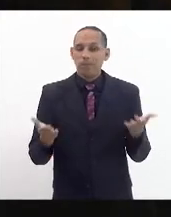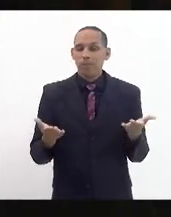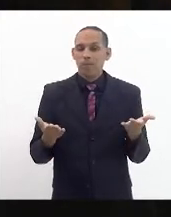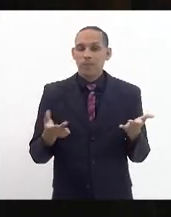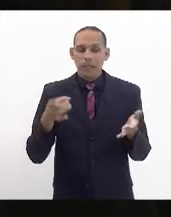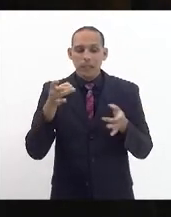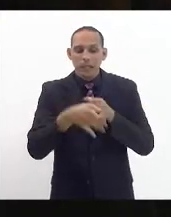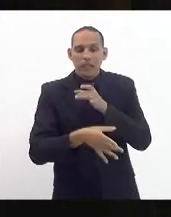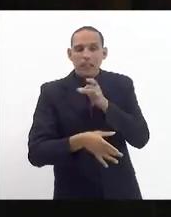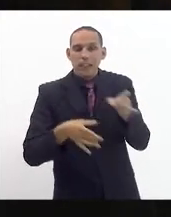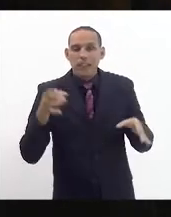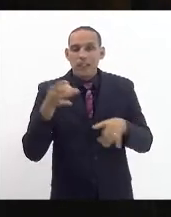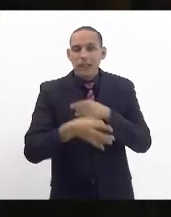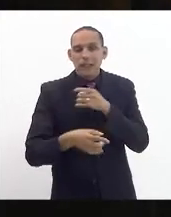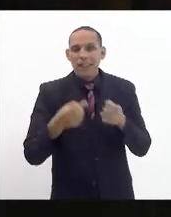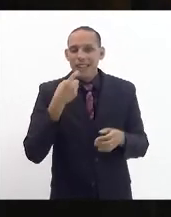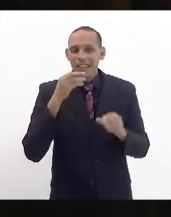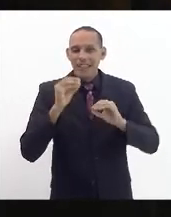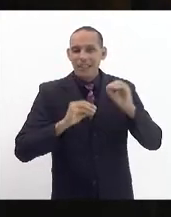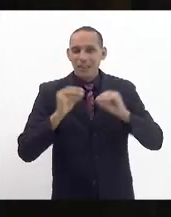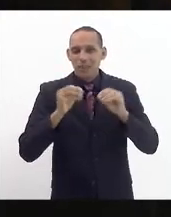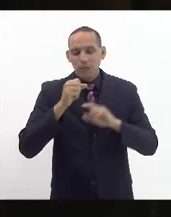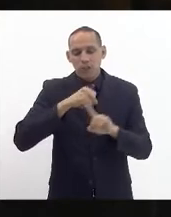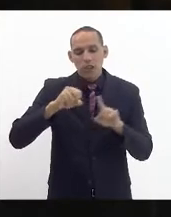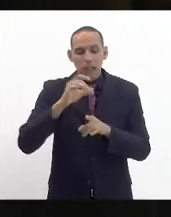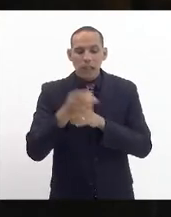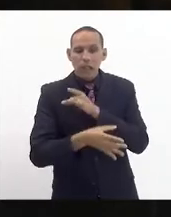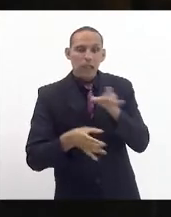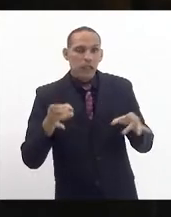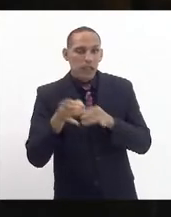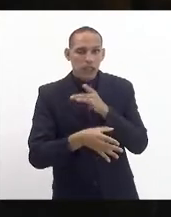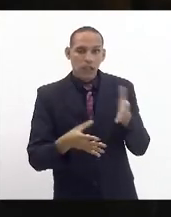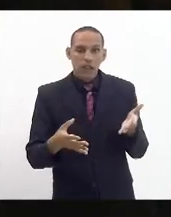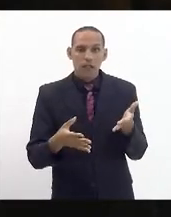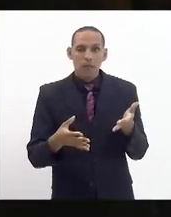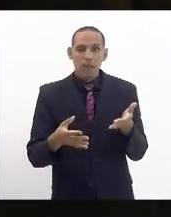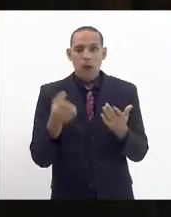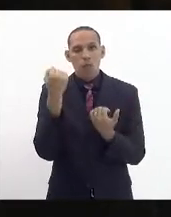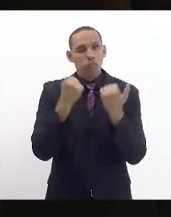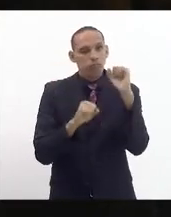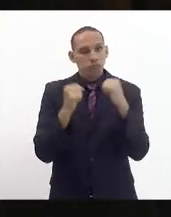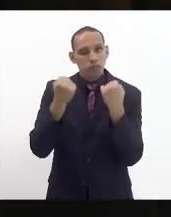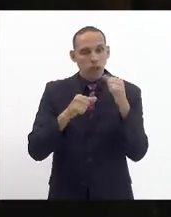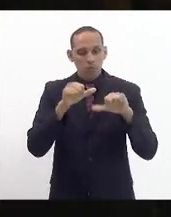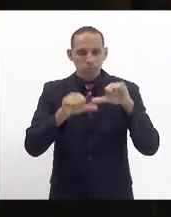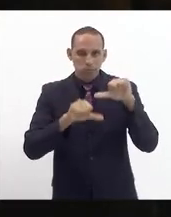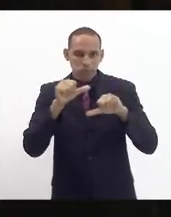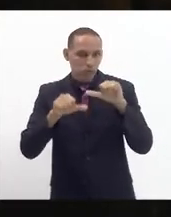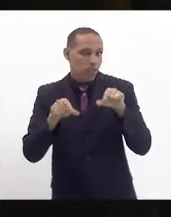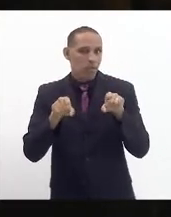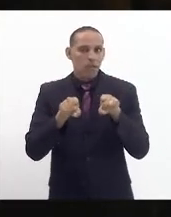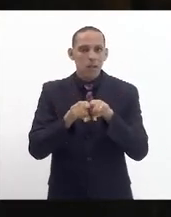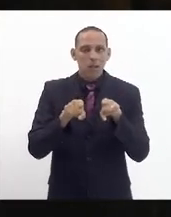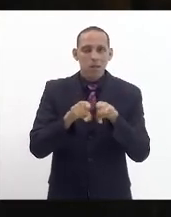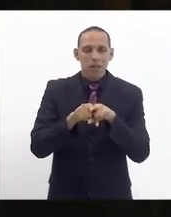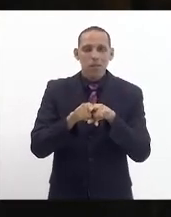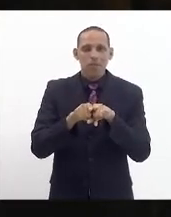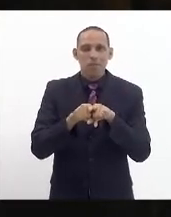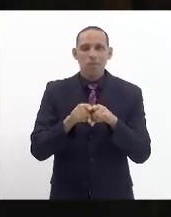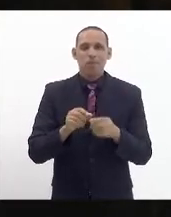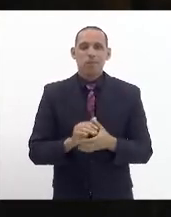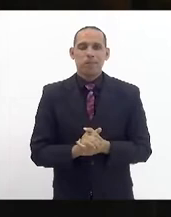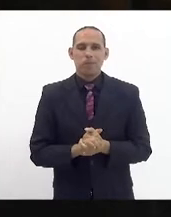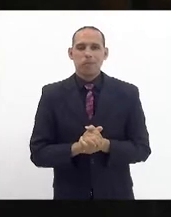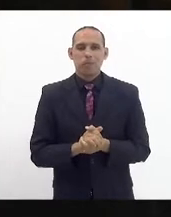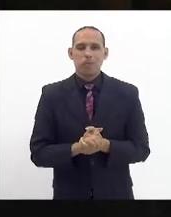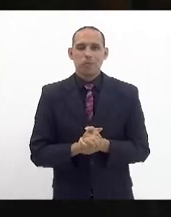descarte dos plásticos na nossa sociedade. Então, eu acho que, desde a indústria de transformação até o que